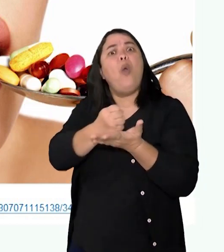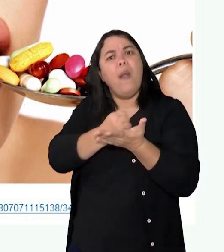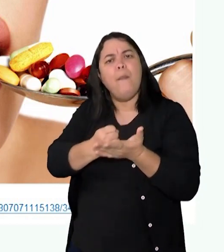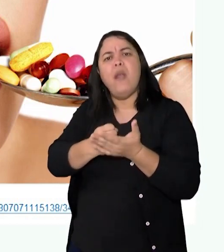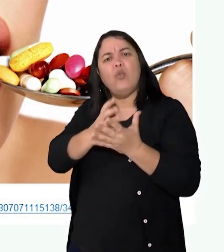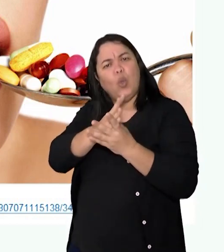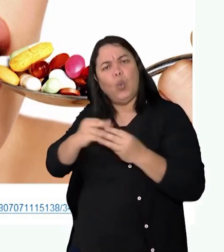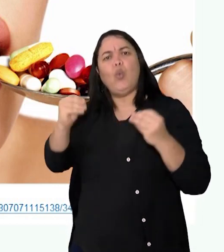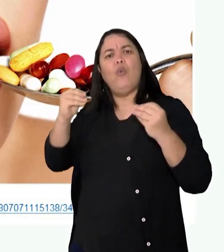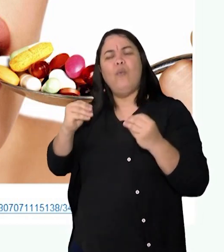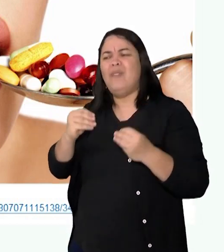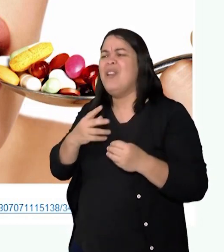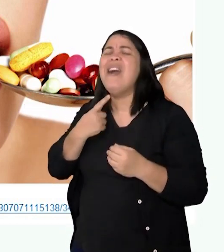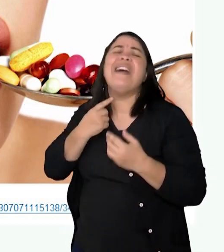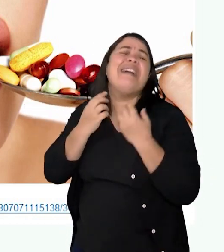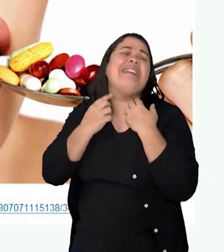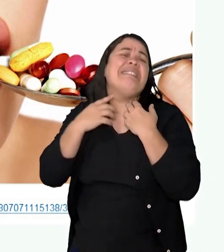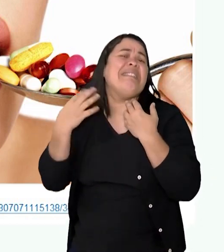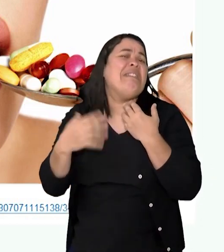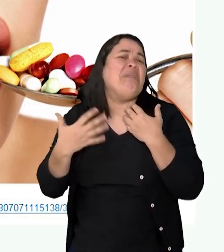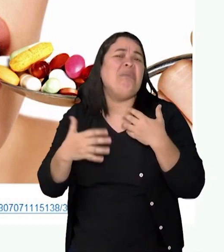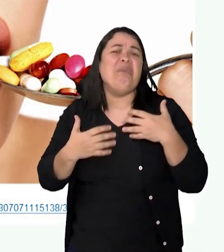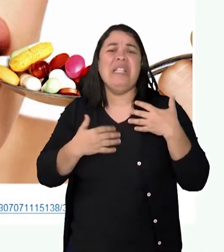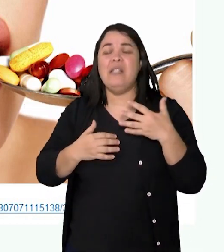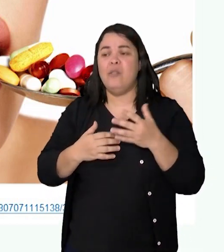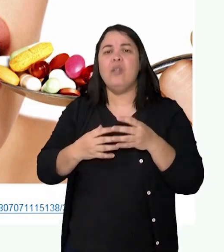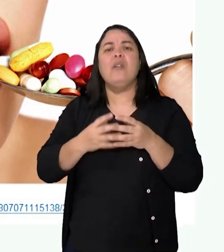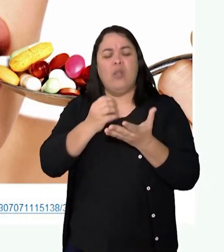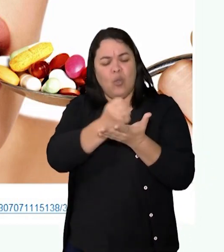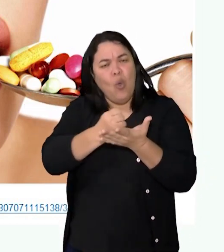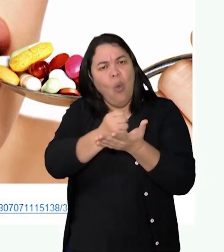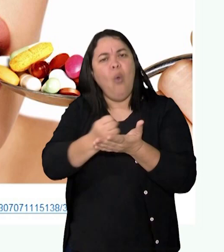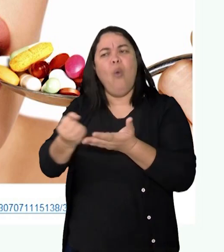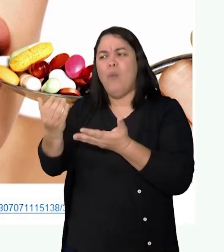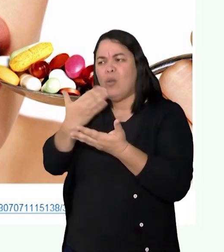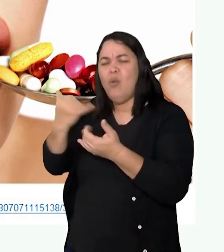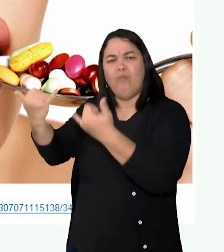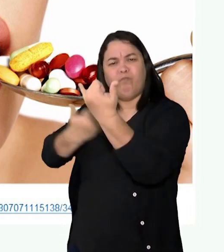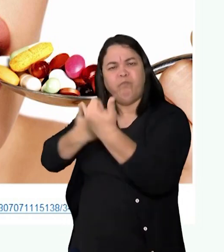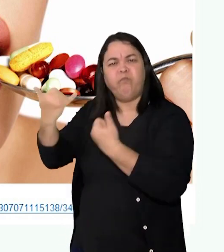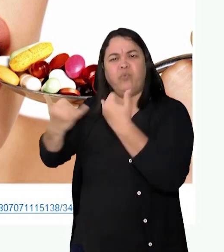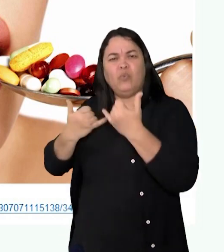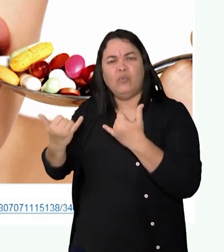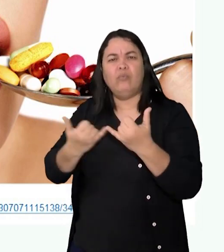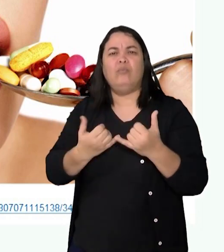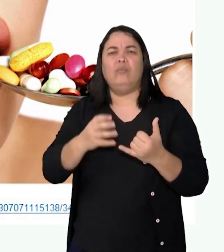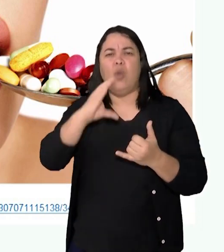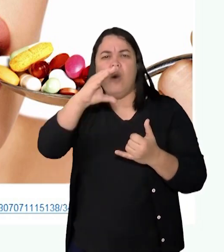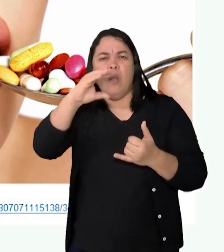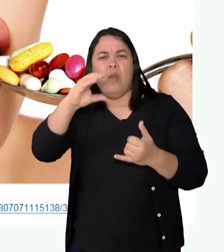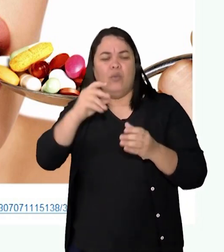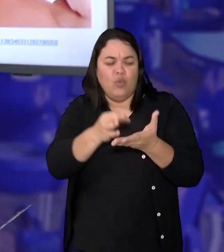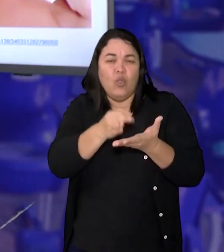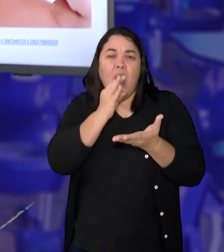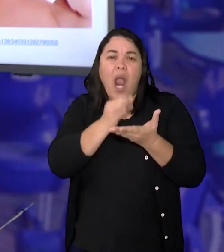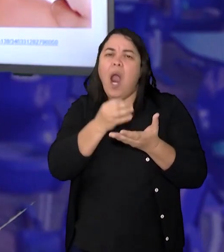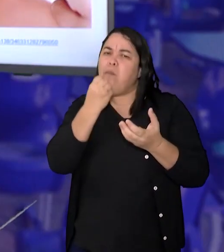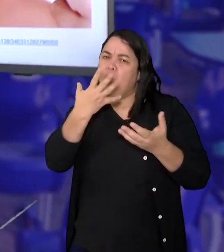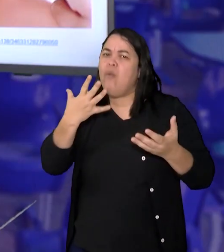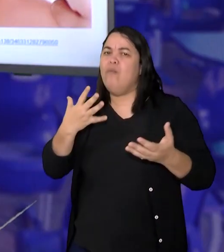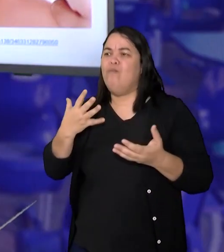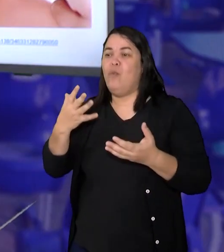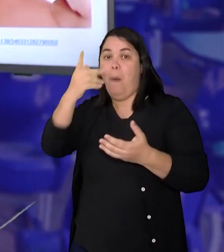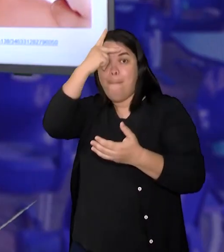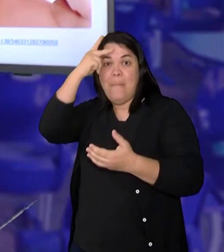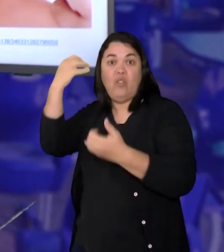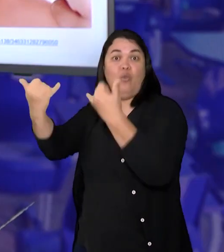minha garganta está doendo, toma esse comprimido. Ai, minha barriga, toma esse chazinho aqui que é tira e queda. Então, ó, nesses